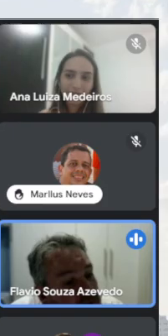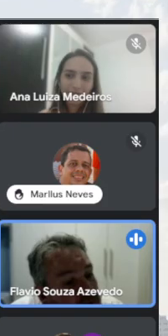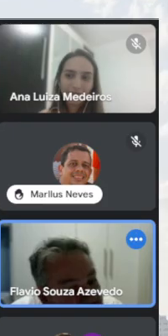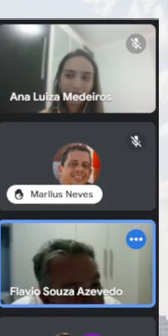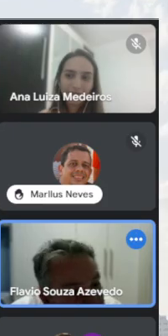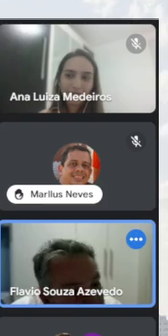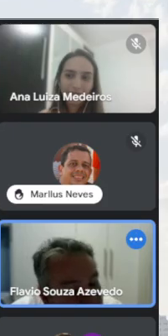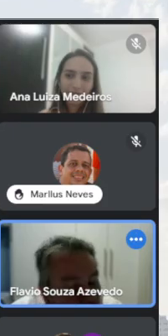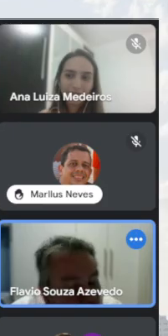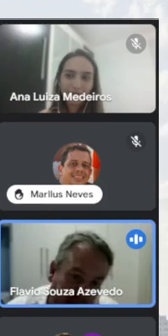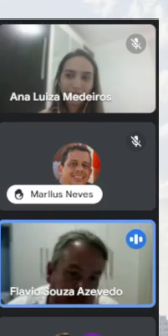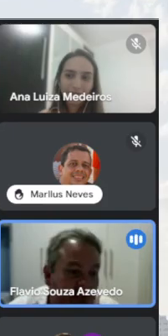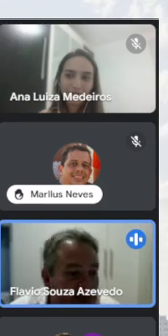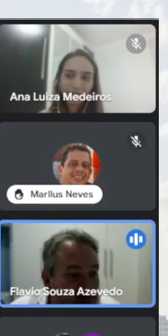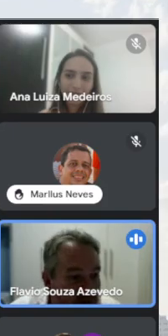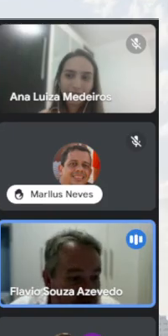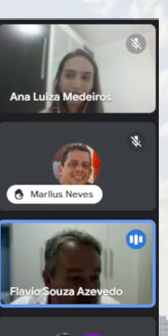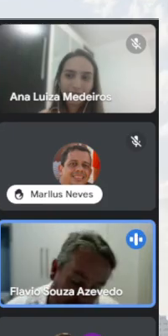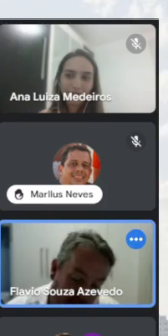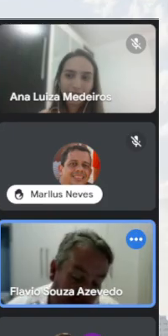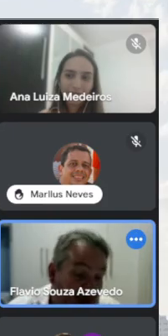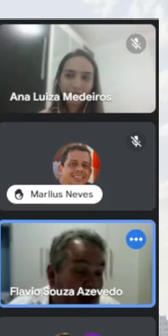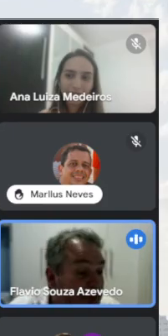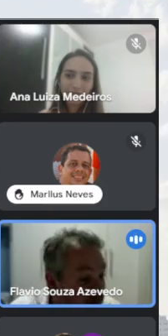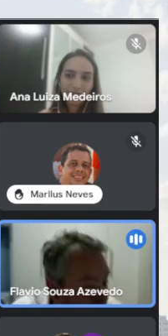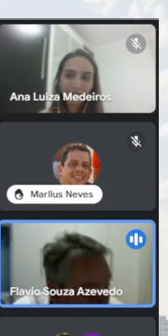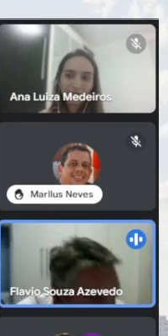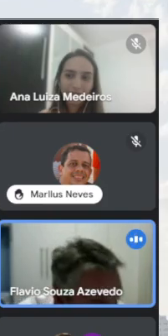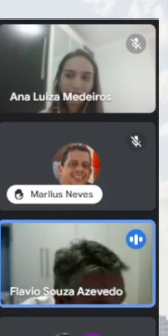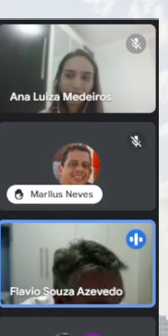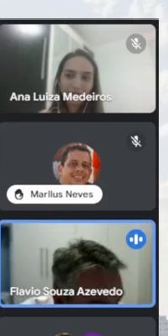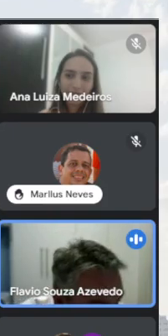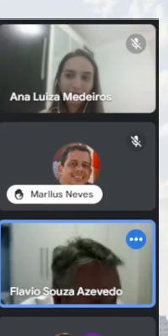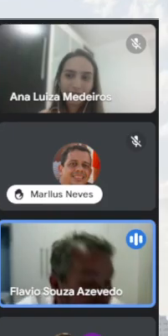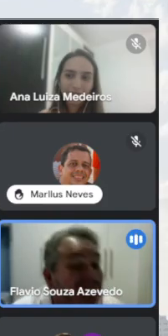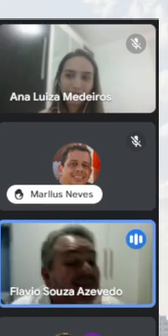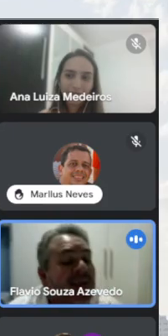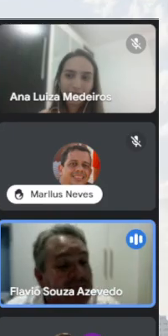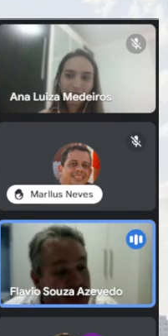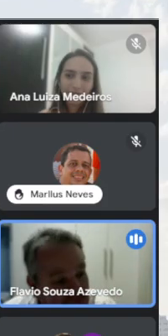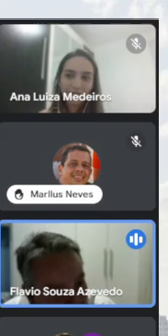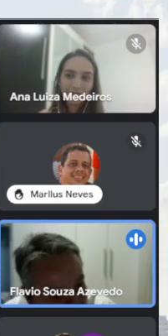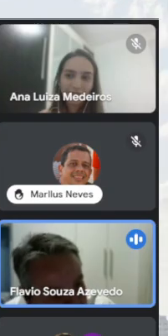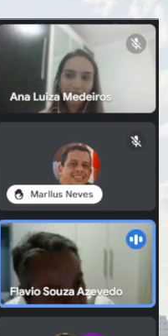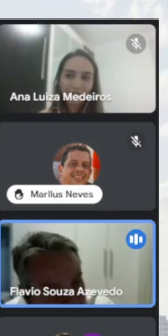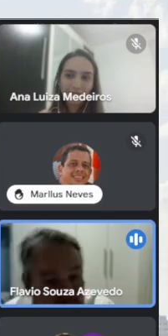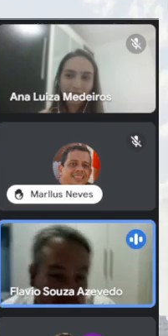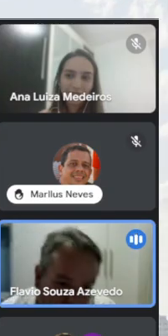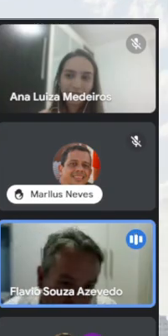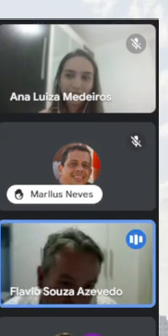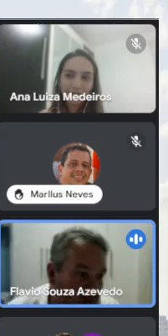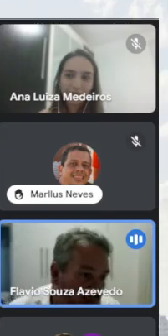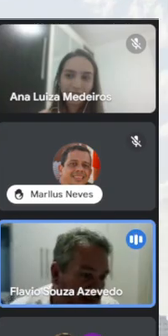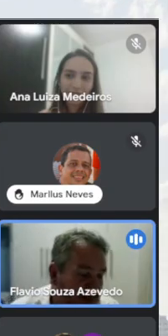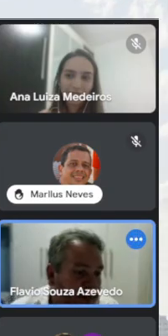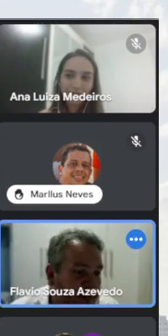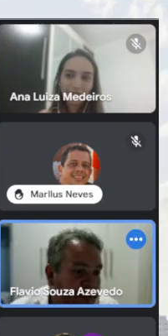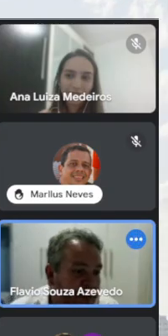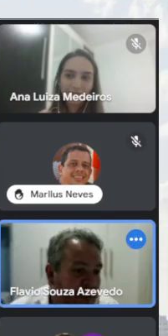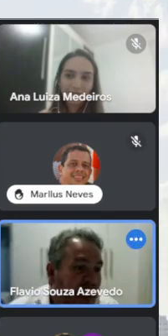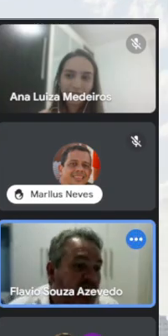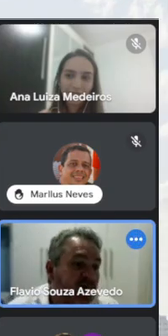não. Aí começou a confusão. A prefeitura, para atender essa questão, que é uma questão